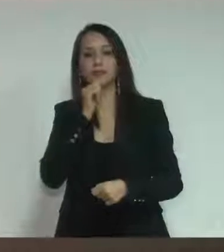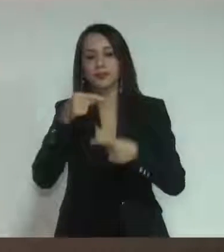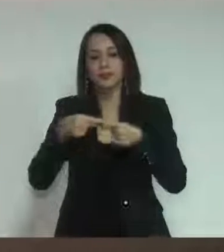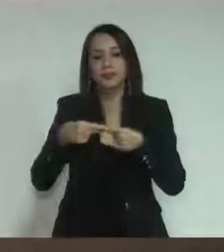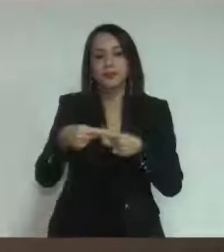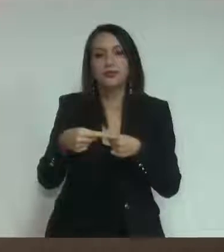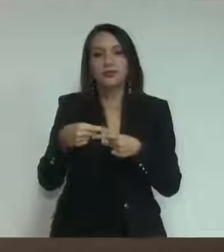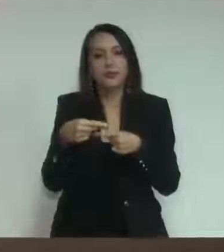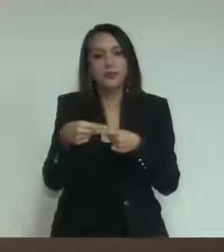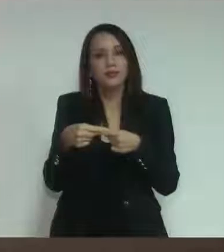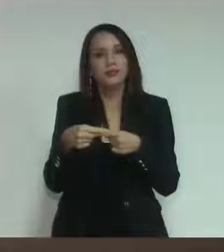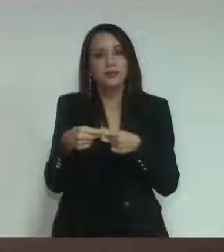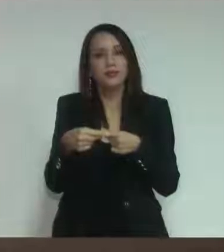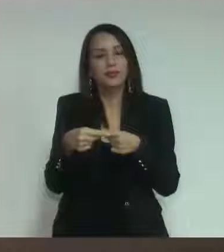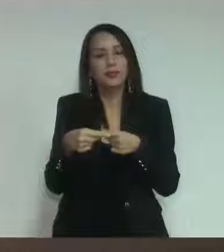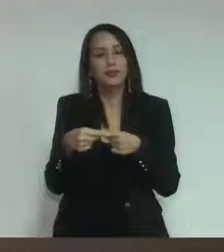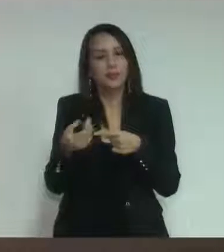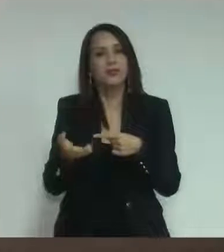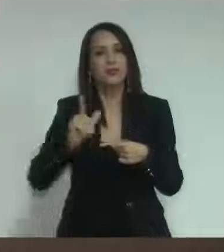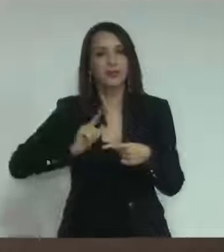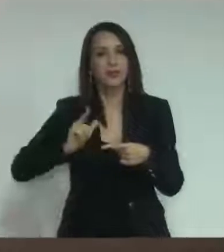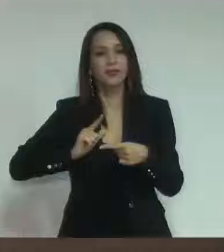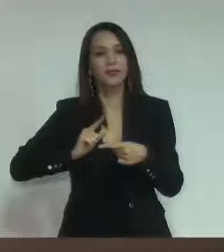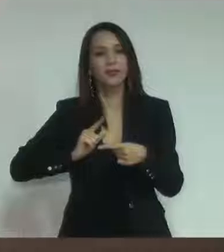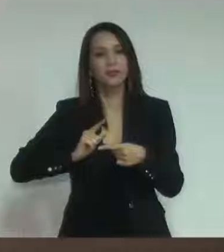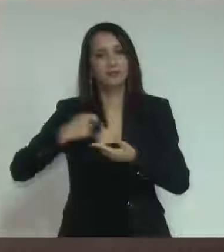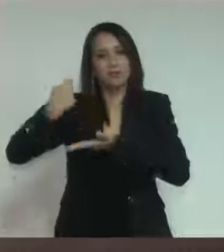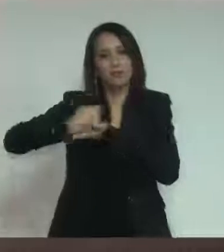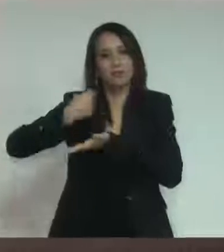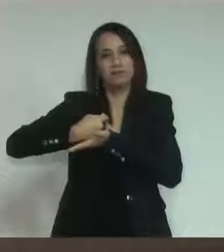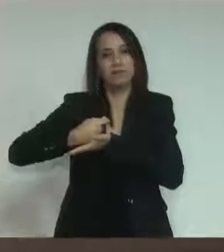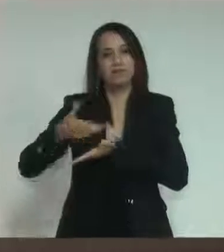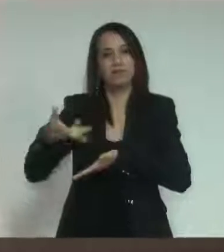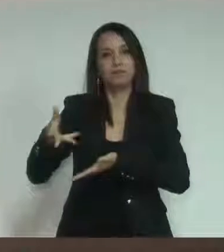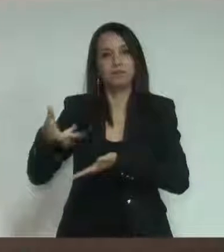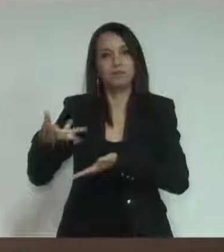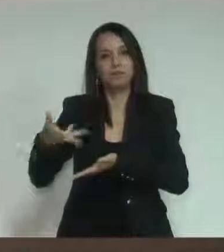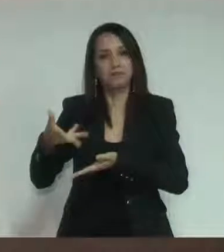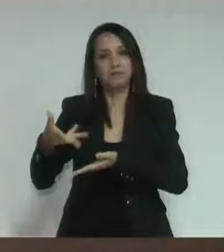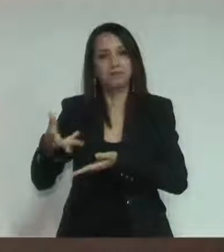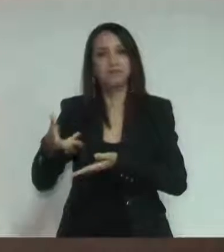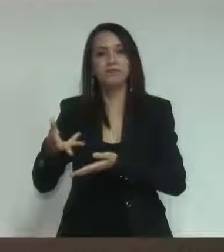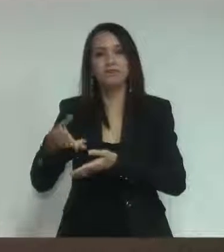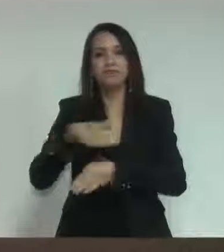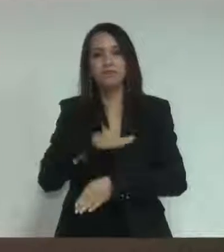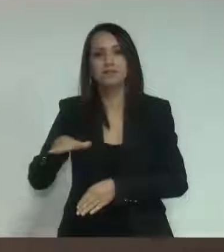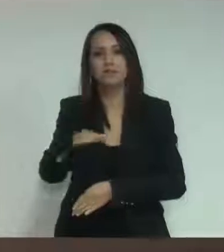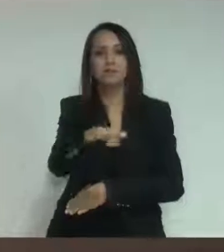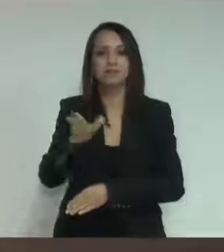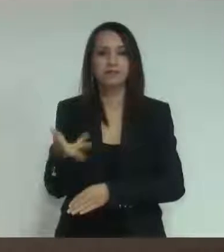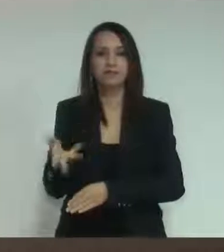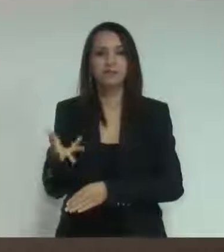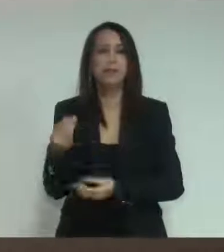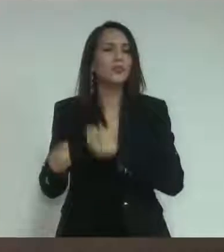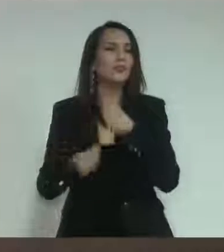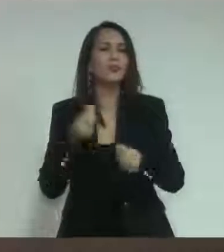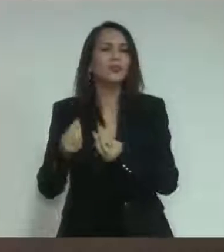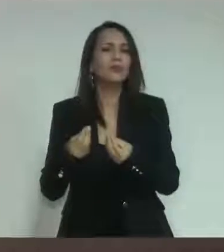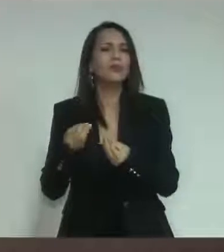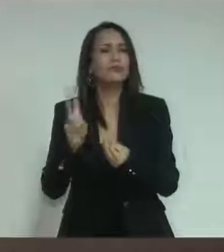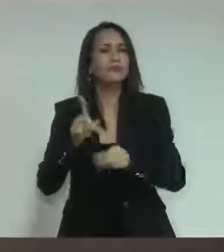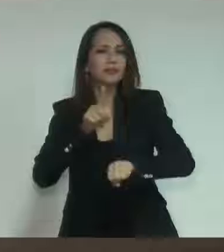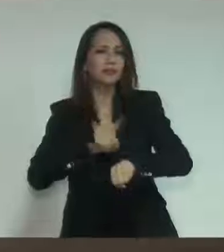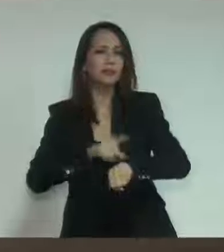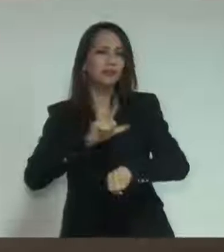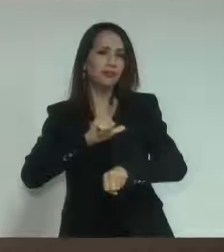período curto, e aí naturalmente ele vai ser cobrado para correr mais, vamos chamar assim, para ser mais veloz. Como que ele vai, ao mesmo